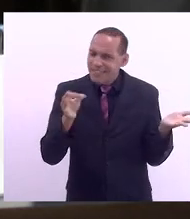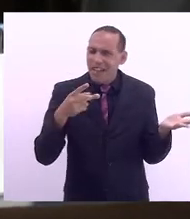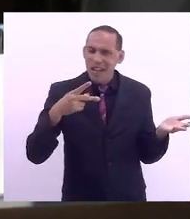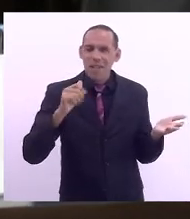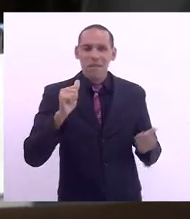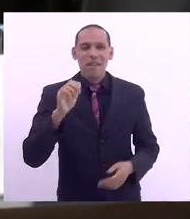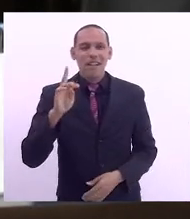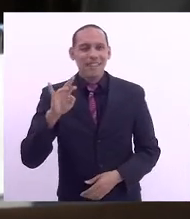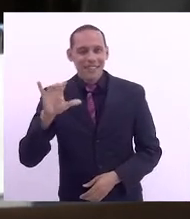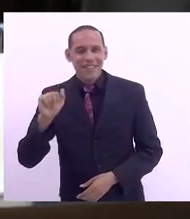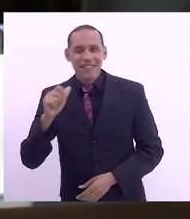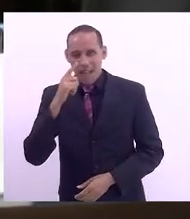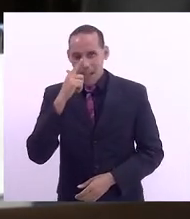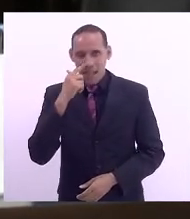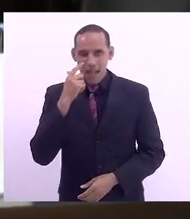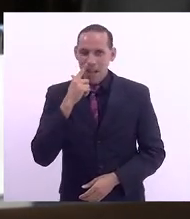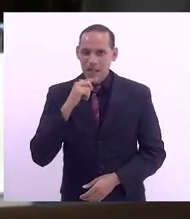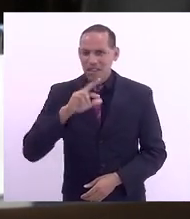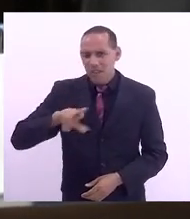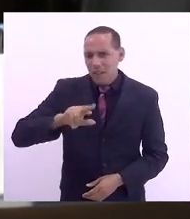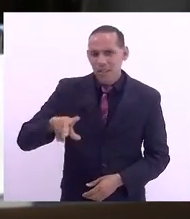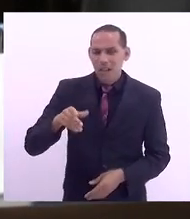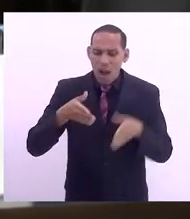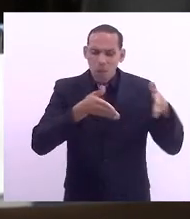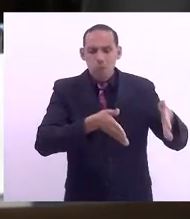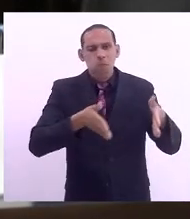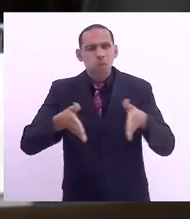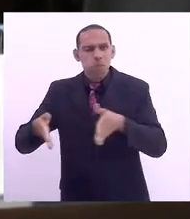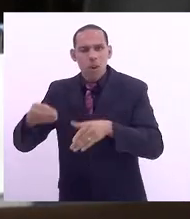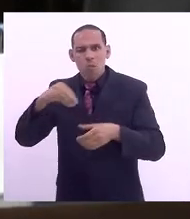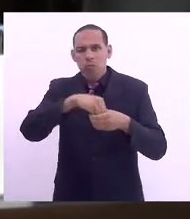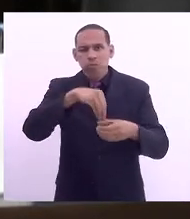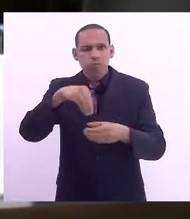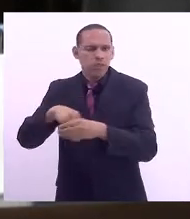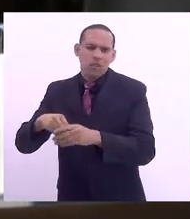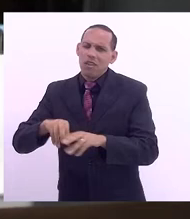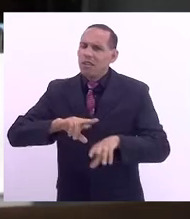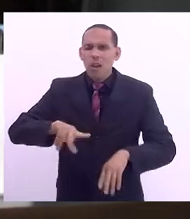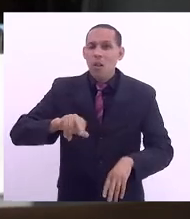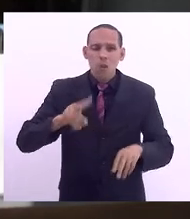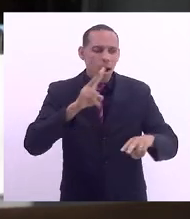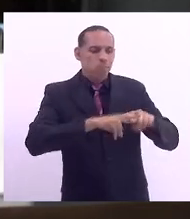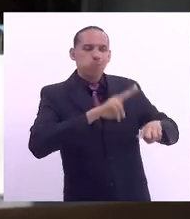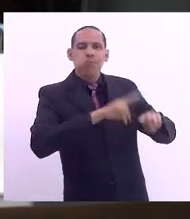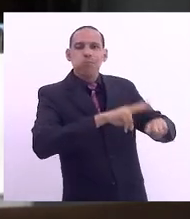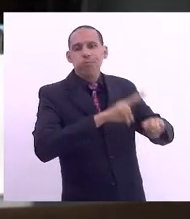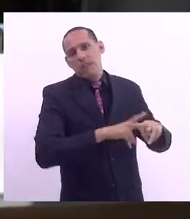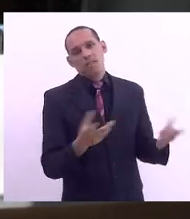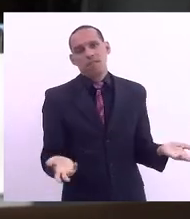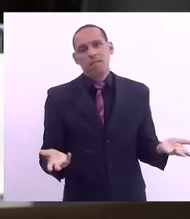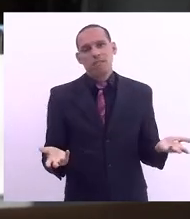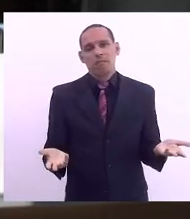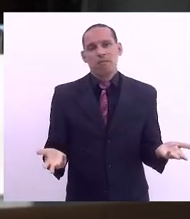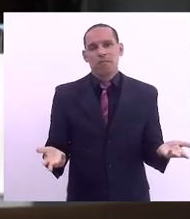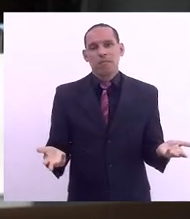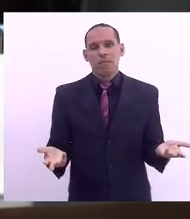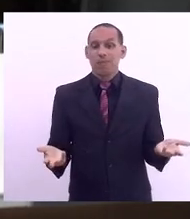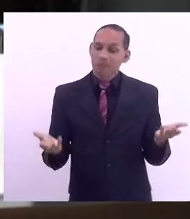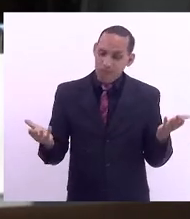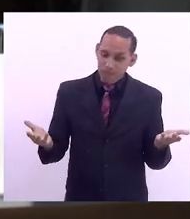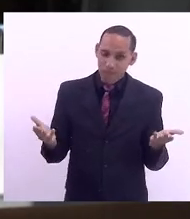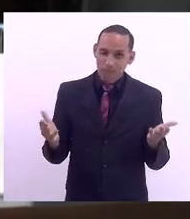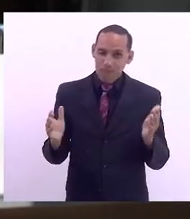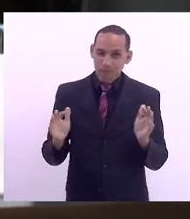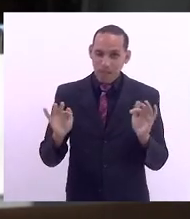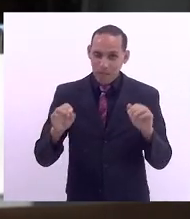Patrícia? O normal não é estar no cemitério, não é estar dentro do sistema carcerário. E aí, partindo para o fim,